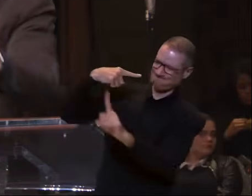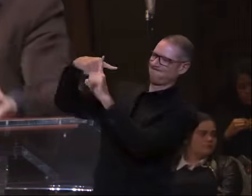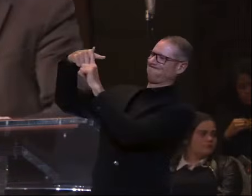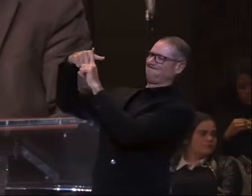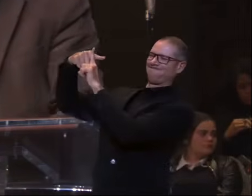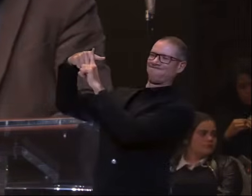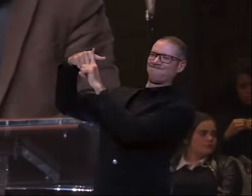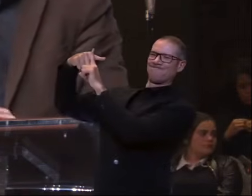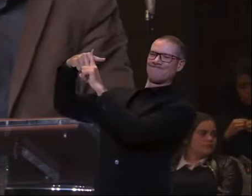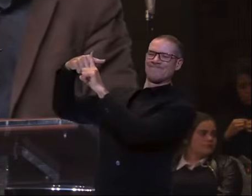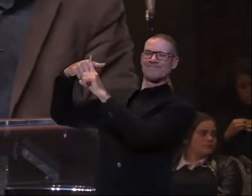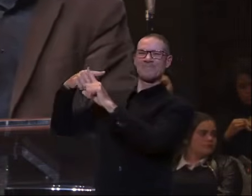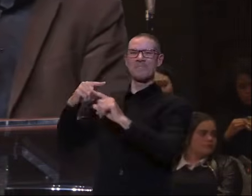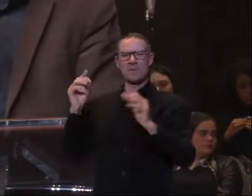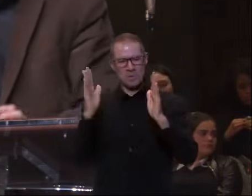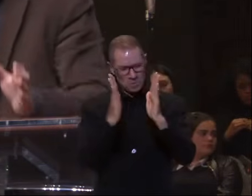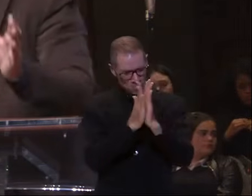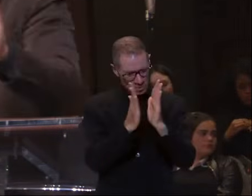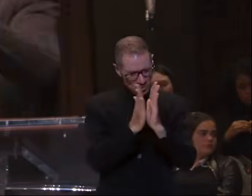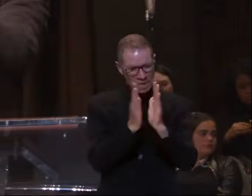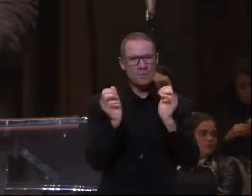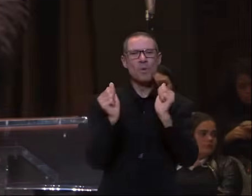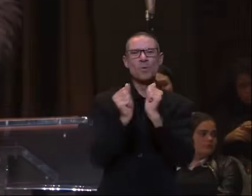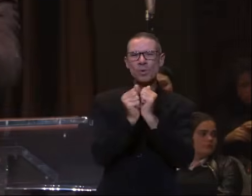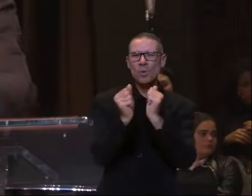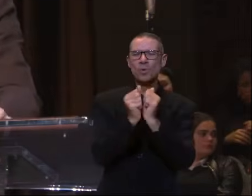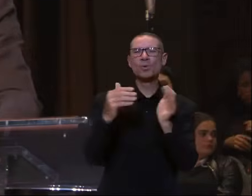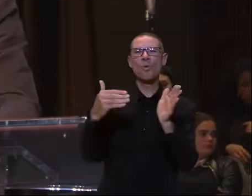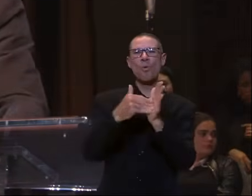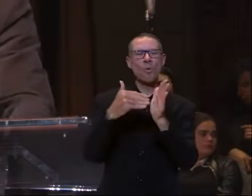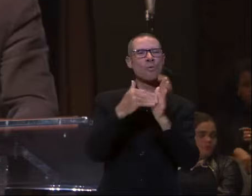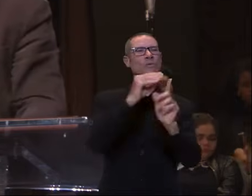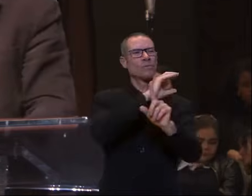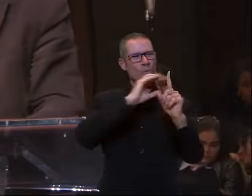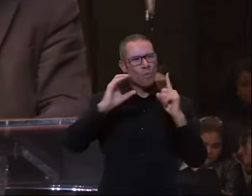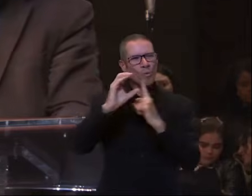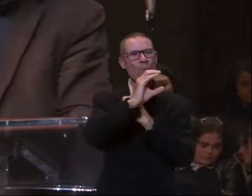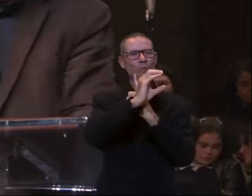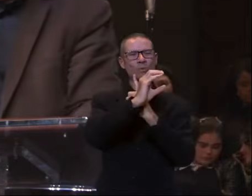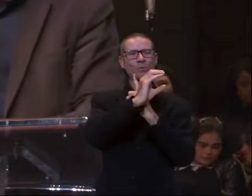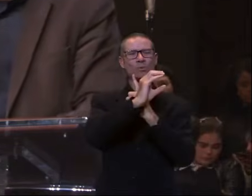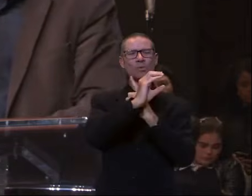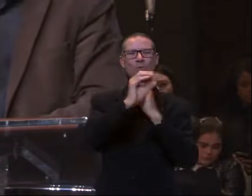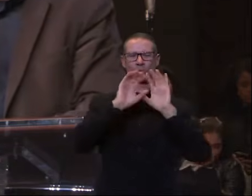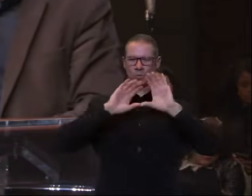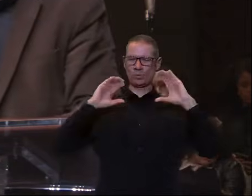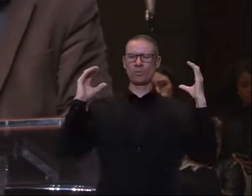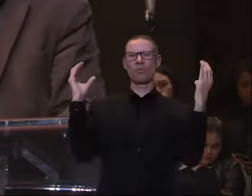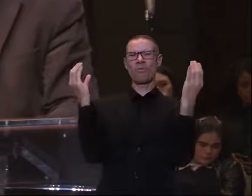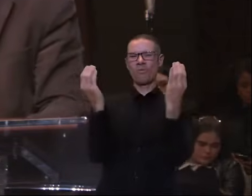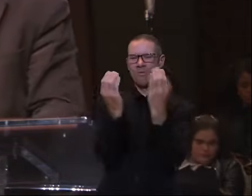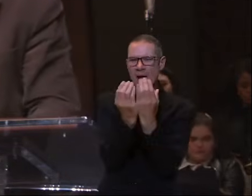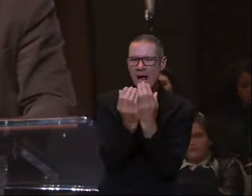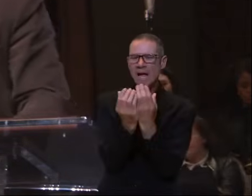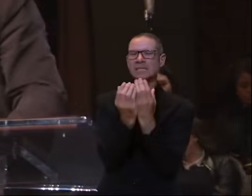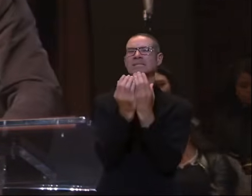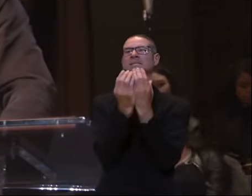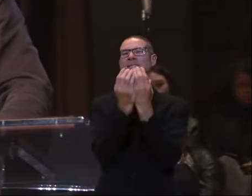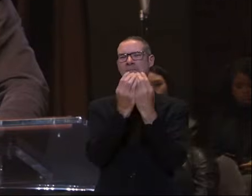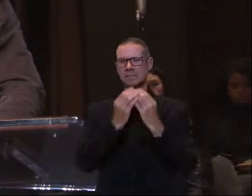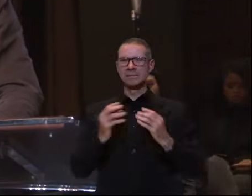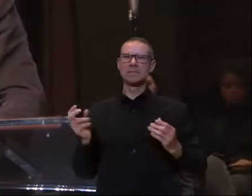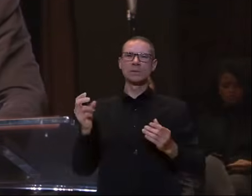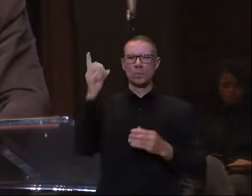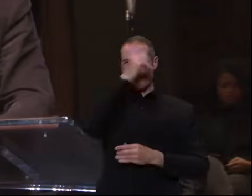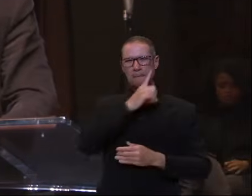nós oramos naquele dia, e tinha um último culto, naquela conferência, era um domingo de